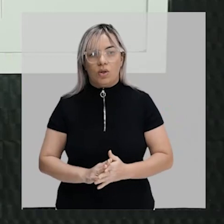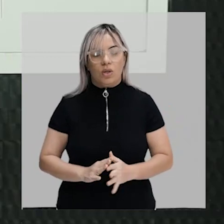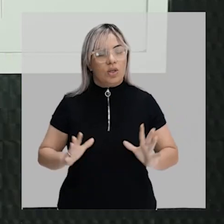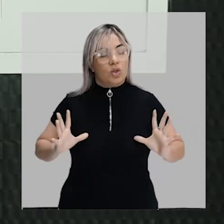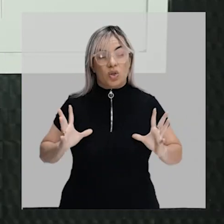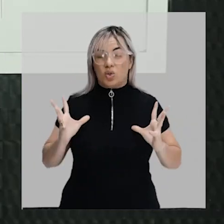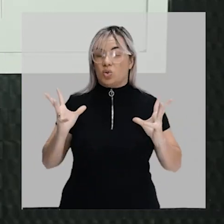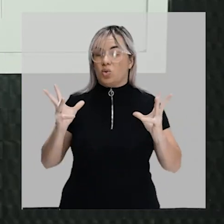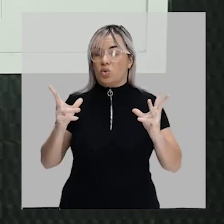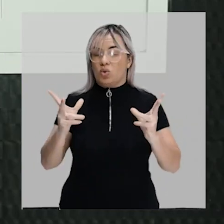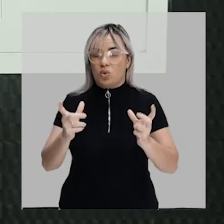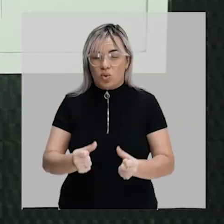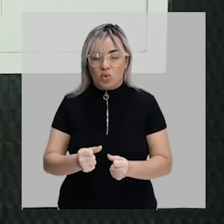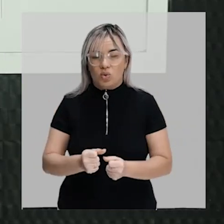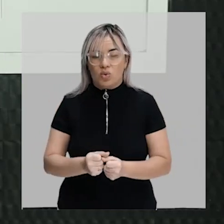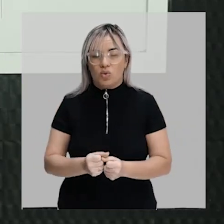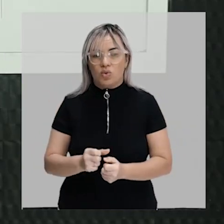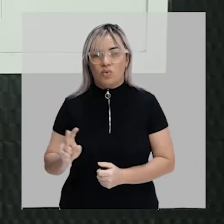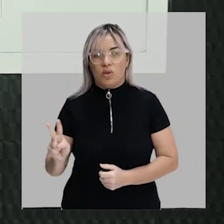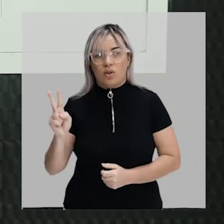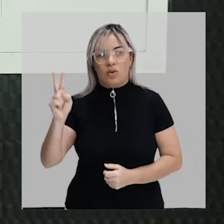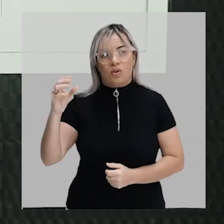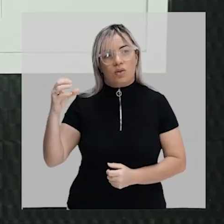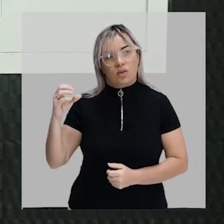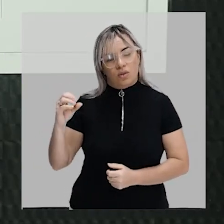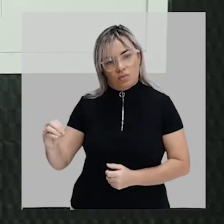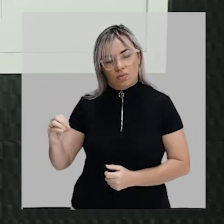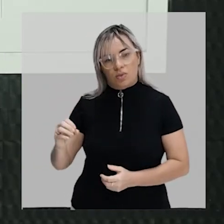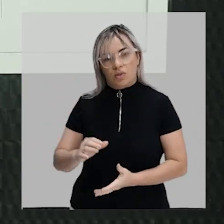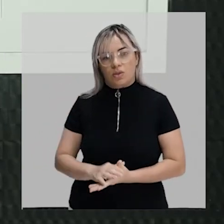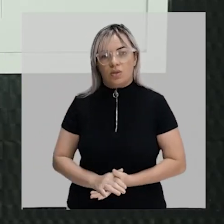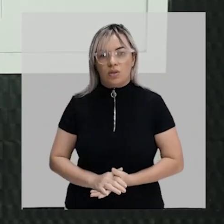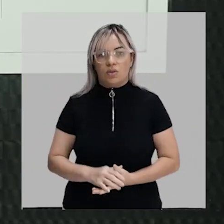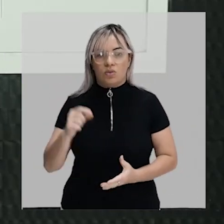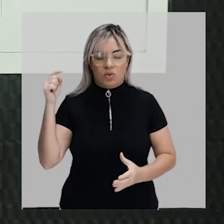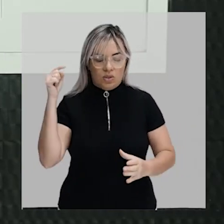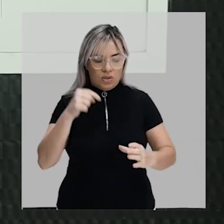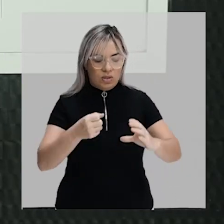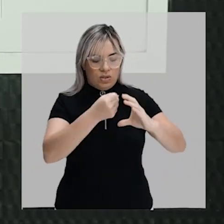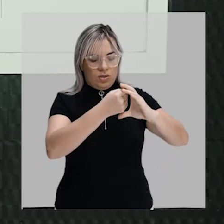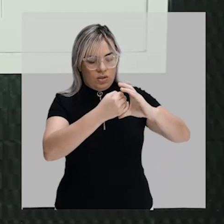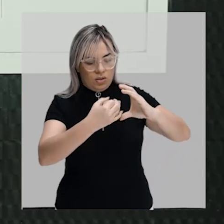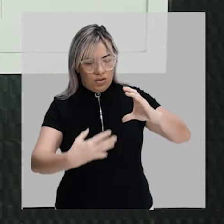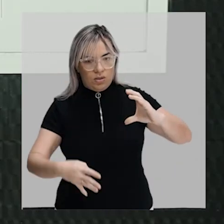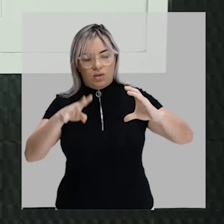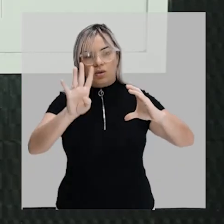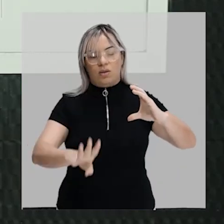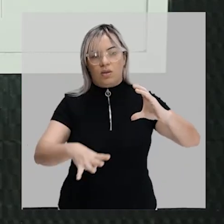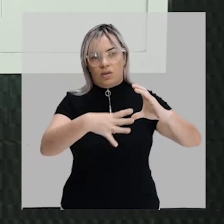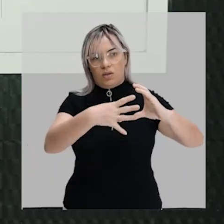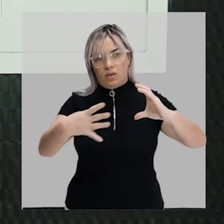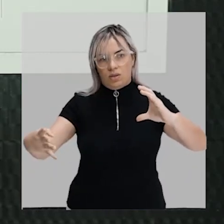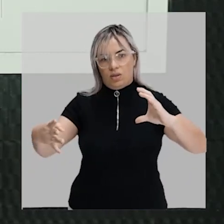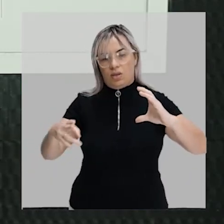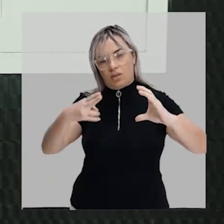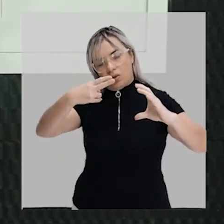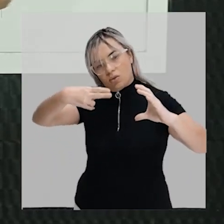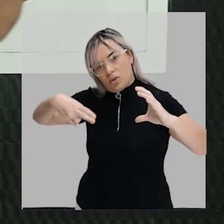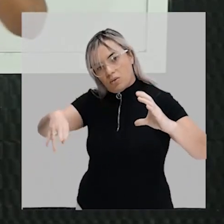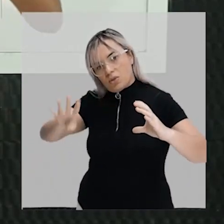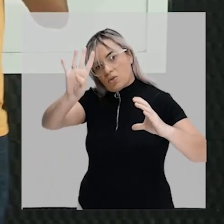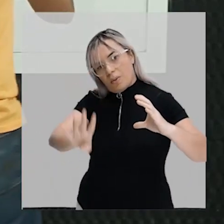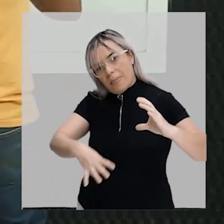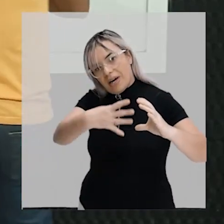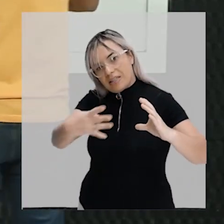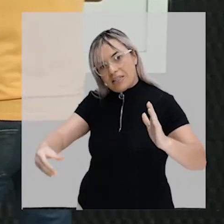elementos tá quando a matriz estiver essa característica ela é chamada de Matriz identidade certo